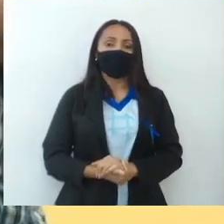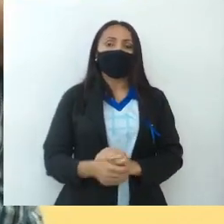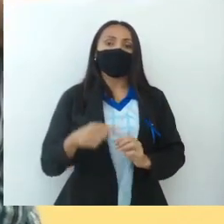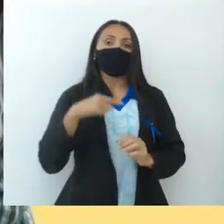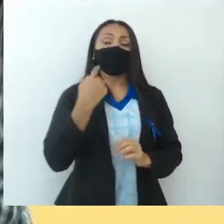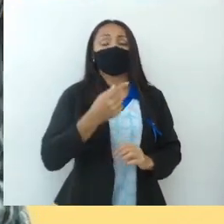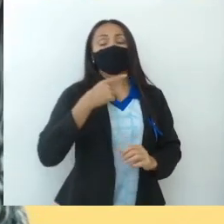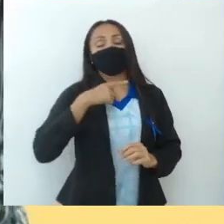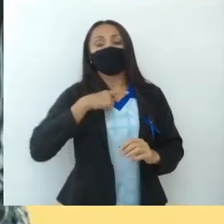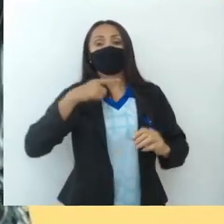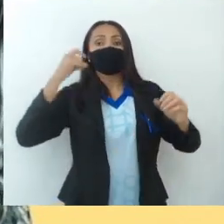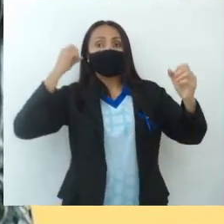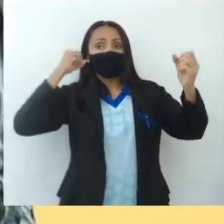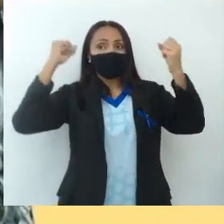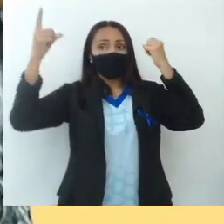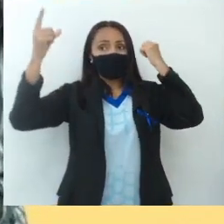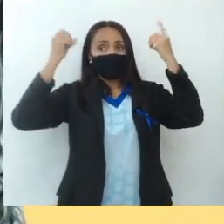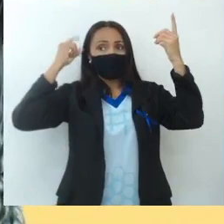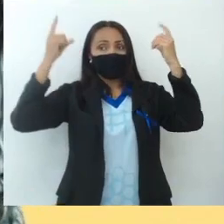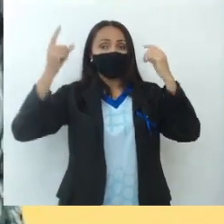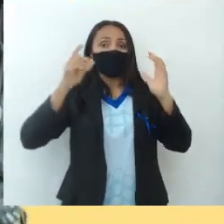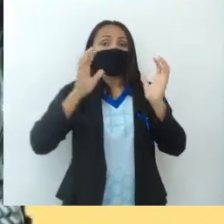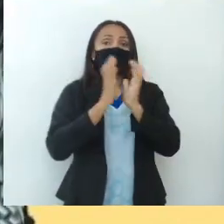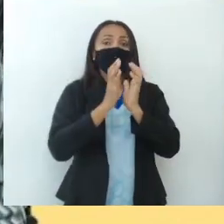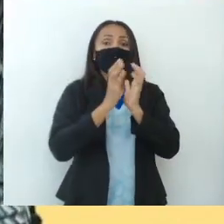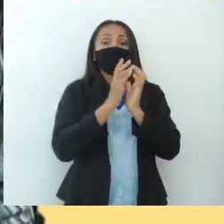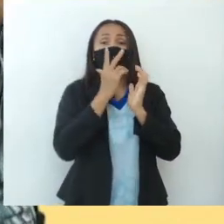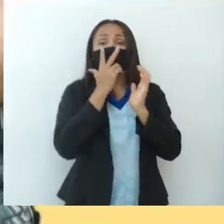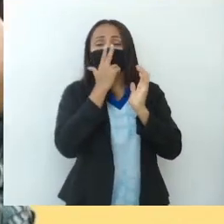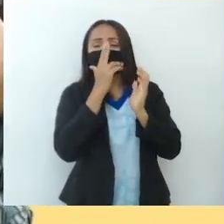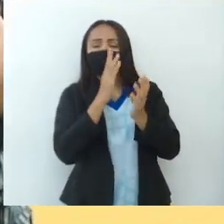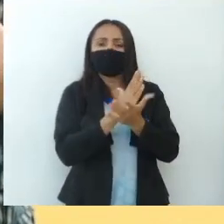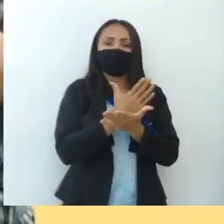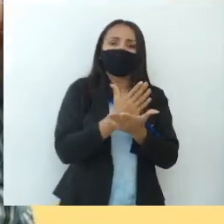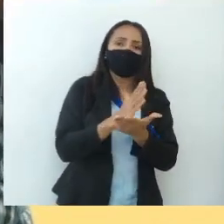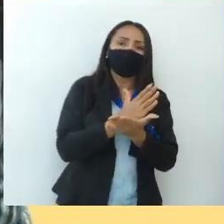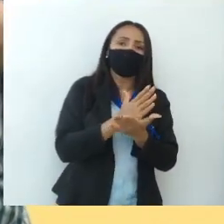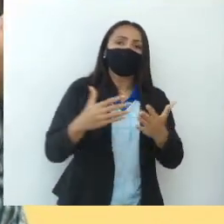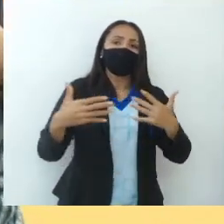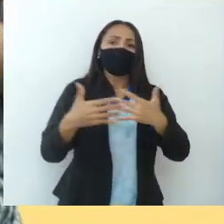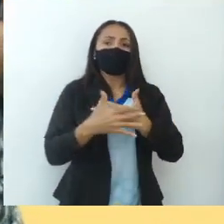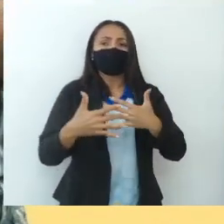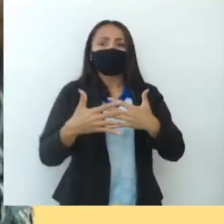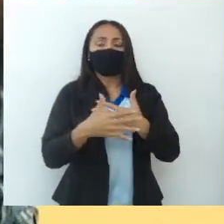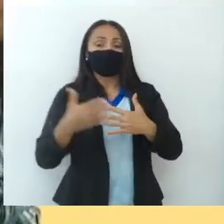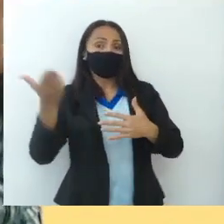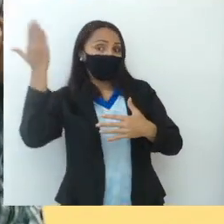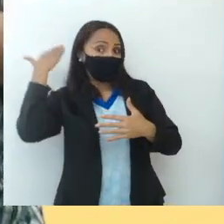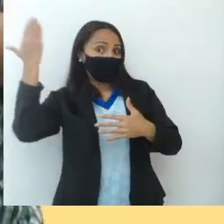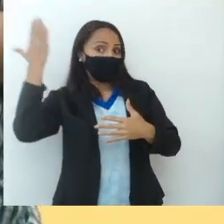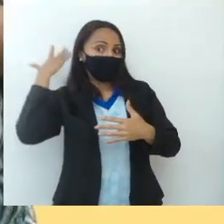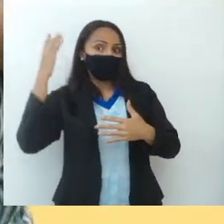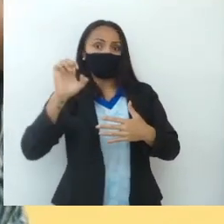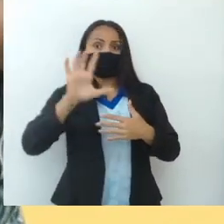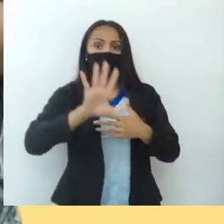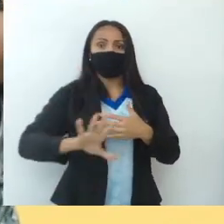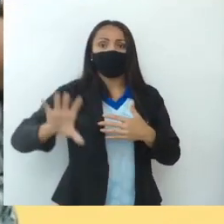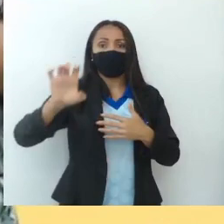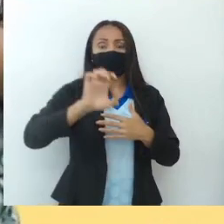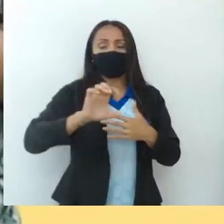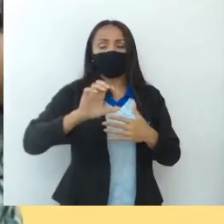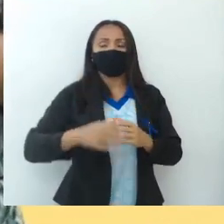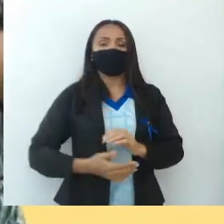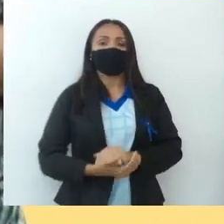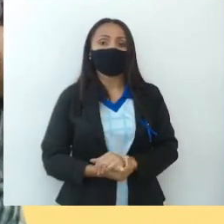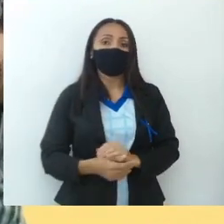a ideia de um Recife parecido com alguma cidade da Europa. A Bela Época, né? A Bela Época, né? A Belle Époque, né? Em italiano. E